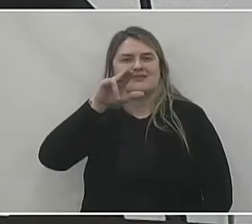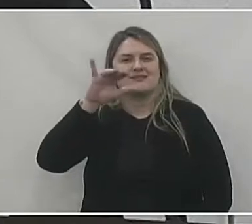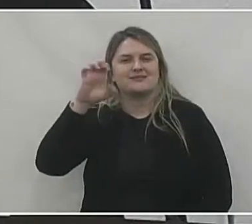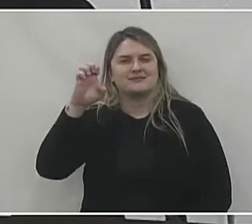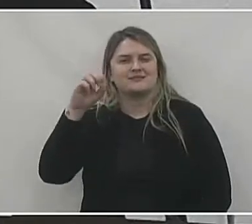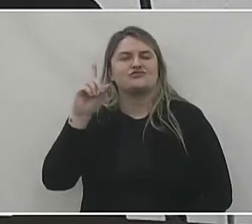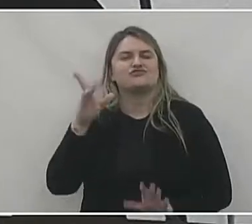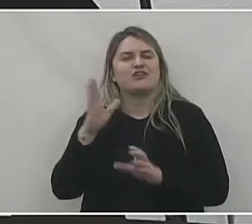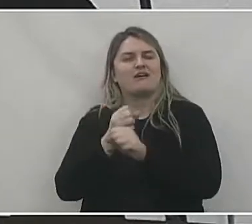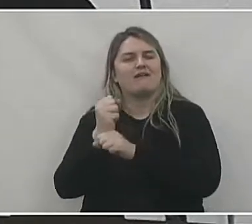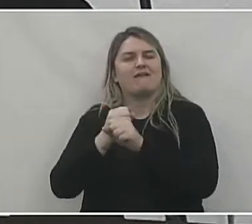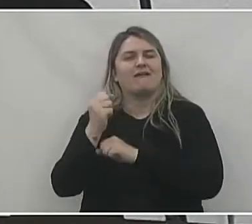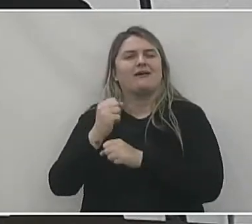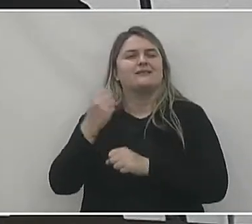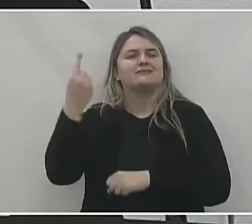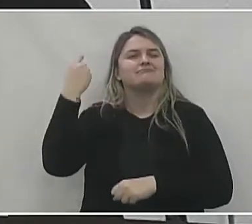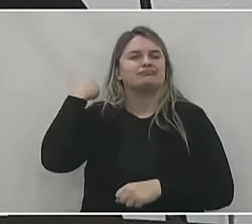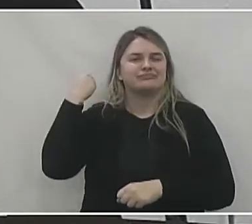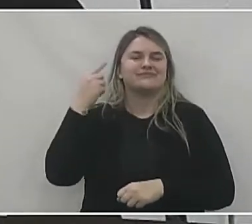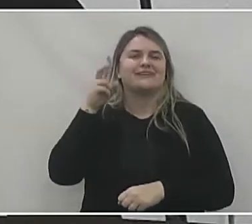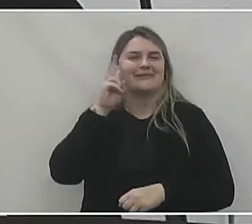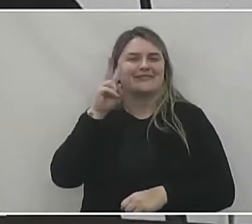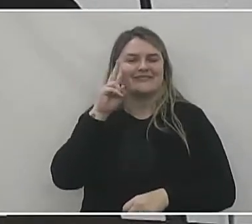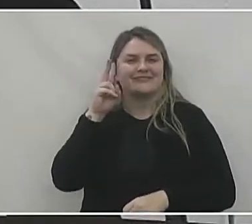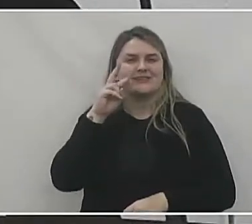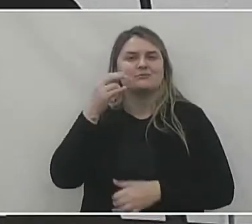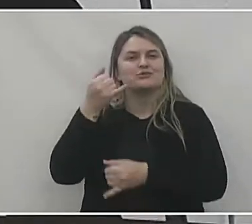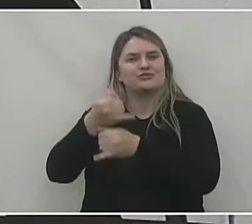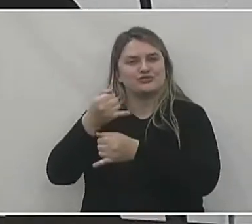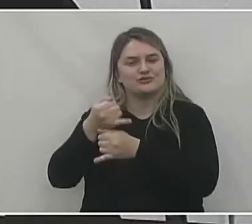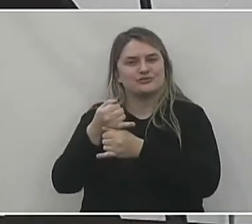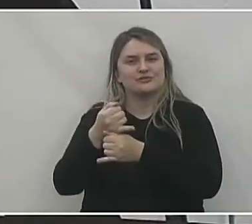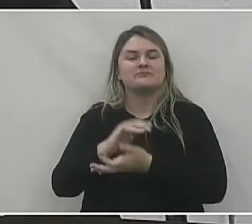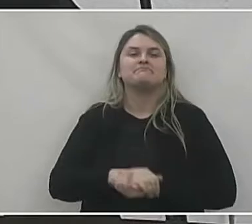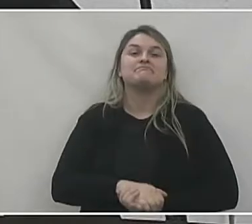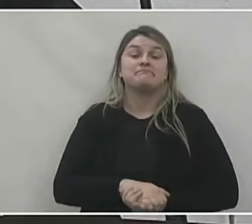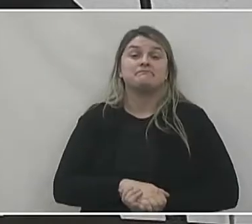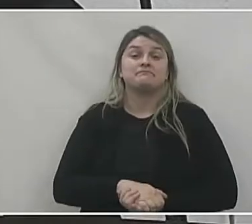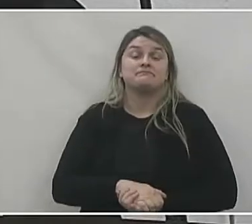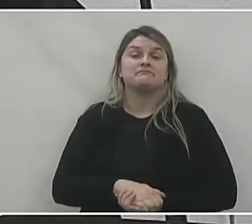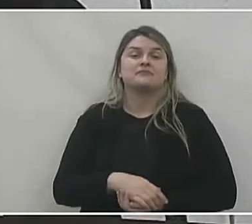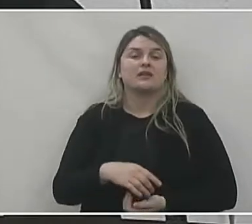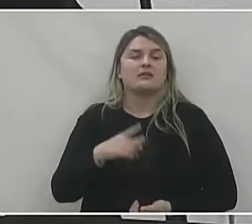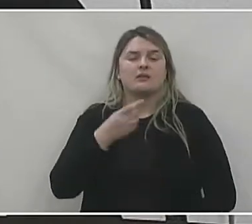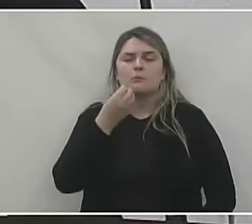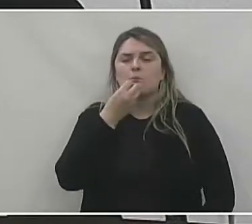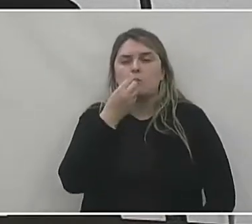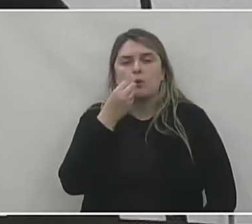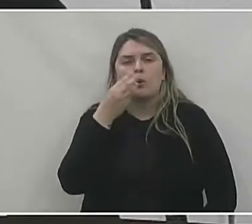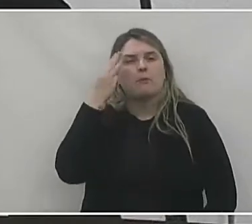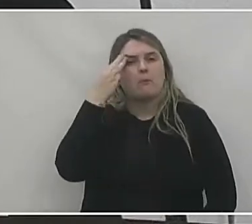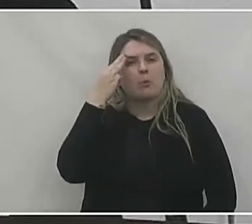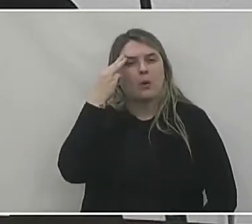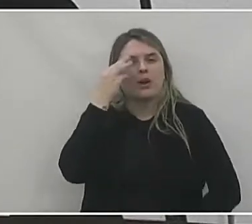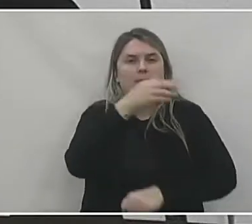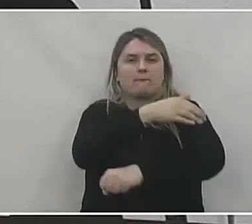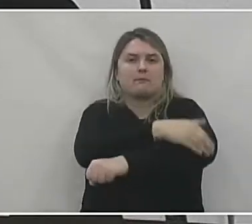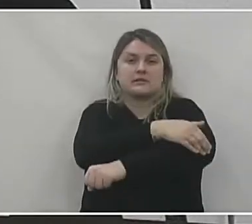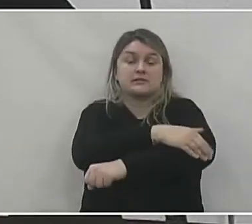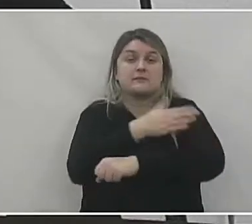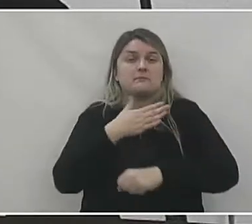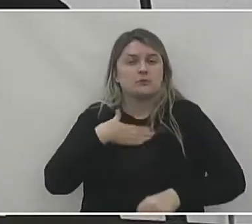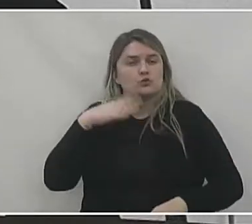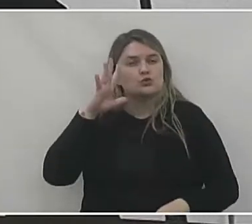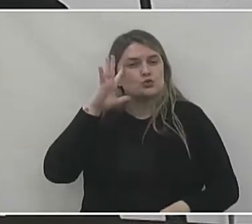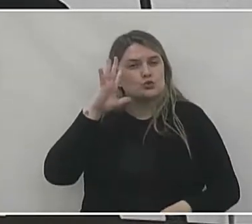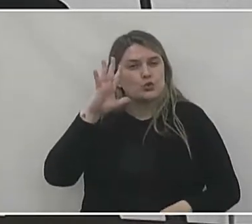isso que faz muito tempo que nós não ganhamos título. Mas eu lembro do Dr. Jairo Cristi e tenho boas recordações daquela praça. Eu sonho